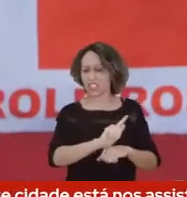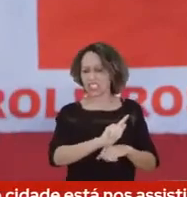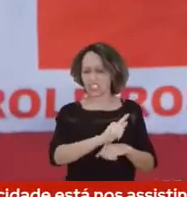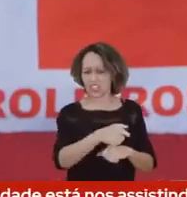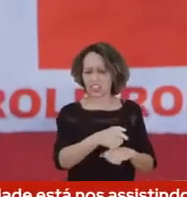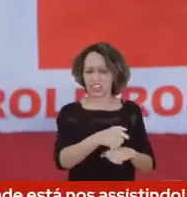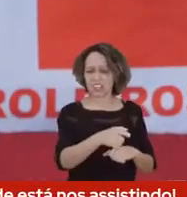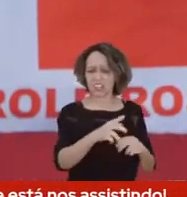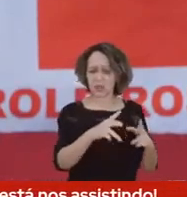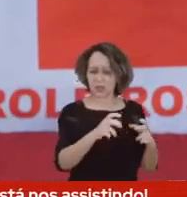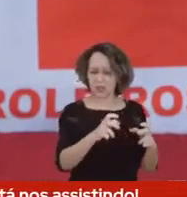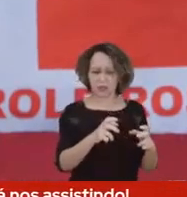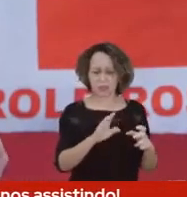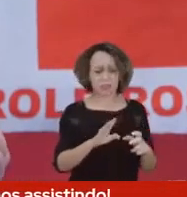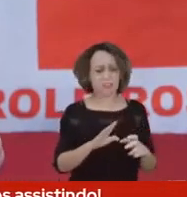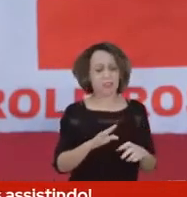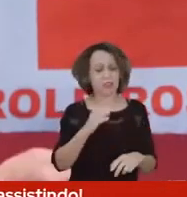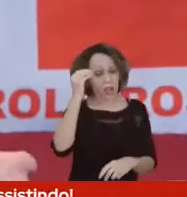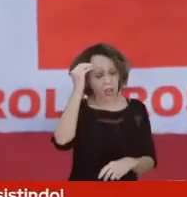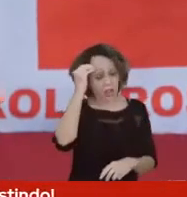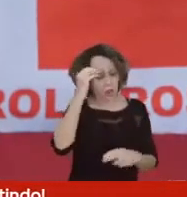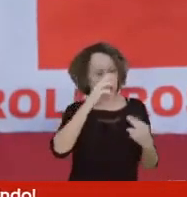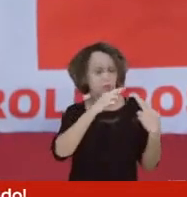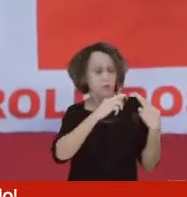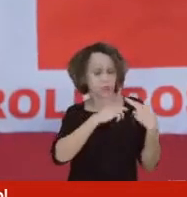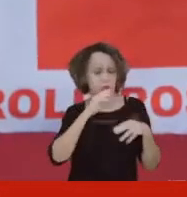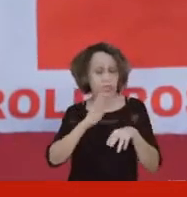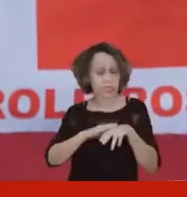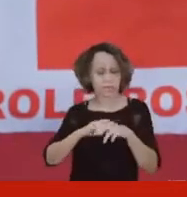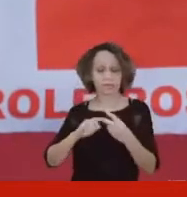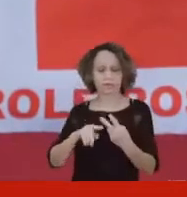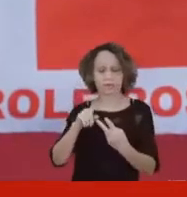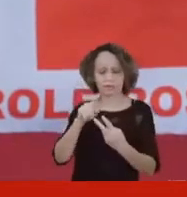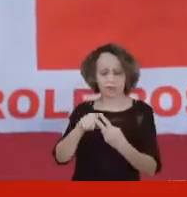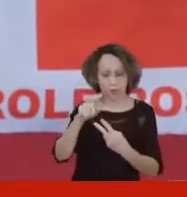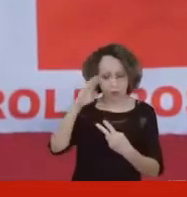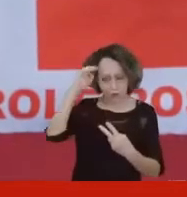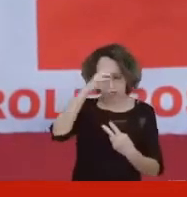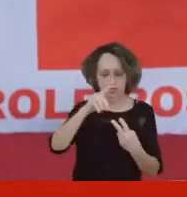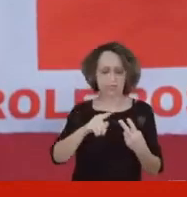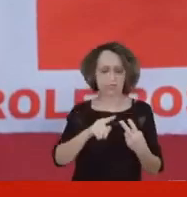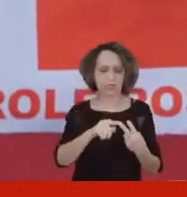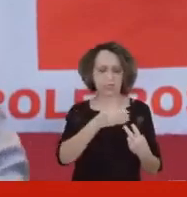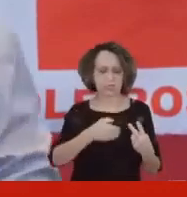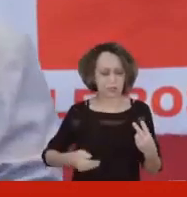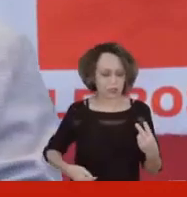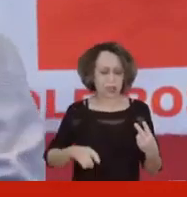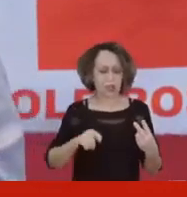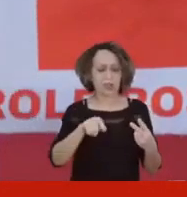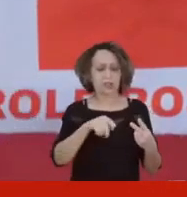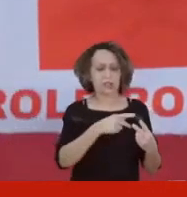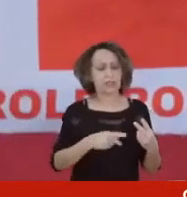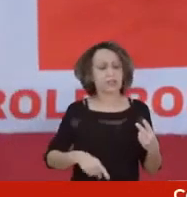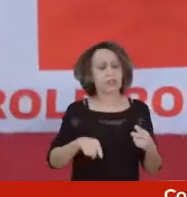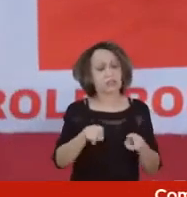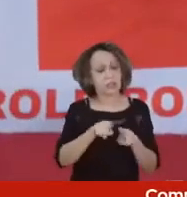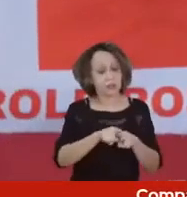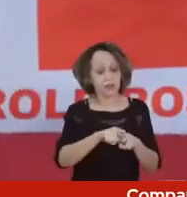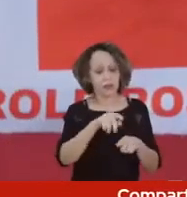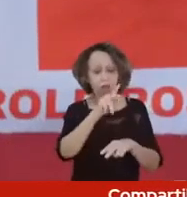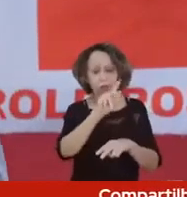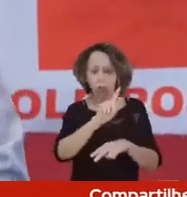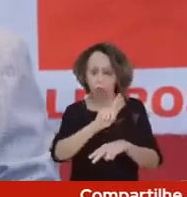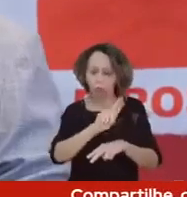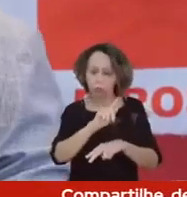o presidente, ele indica o presidente para o conselho. A diretoria é indicada